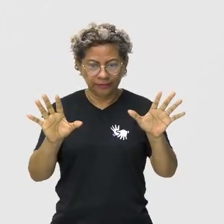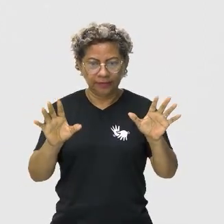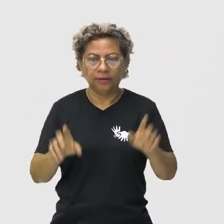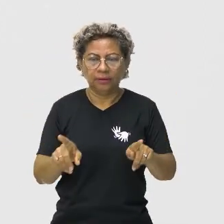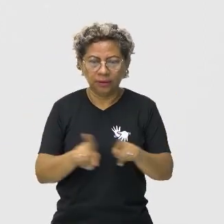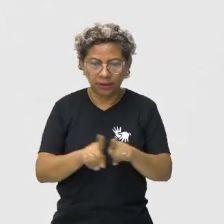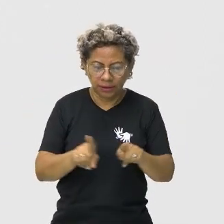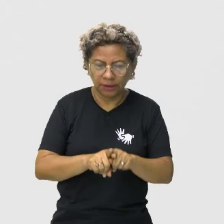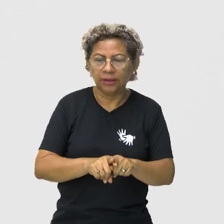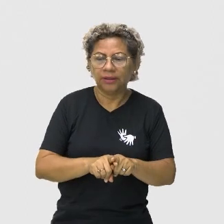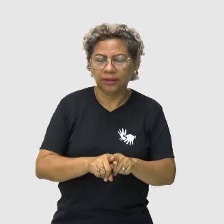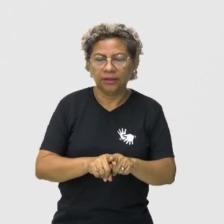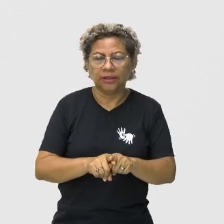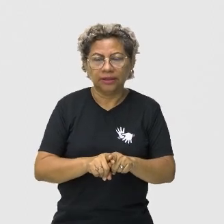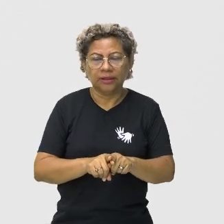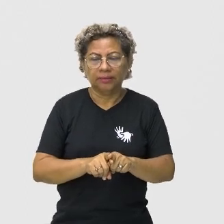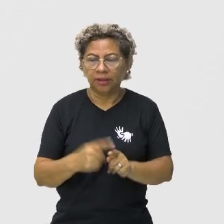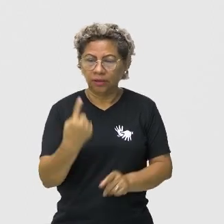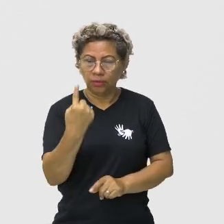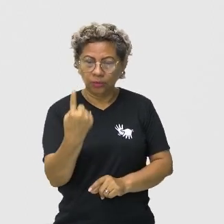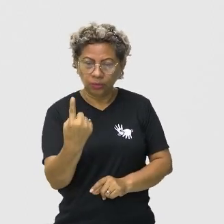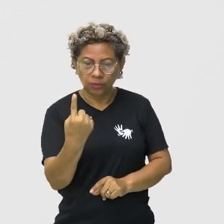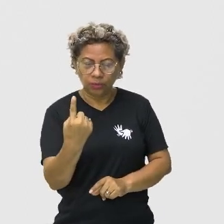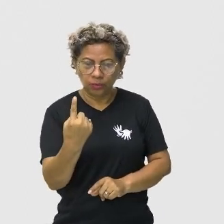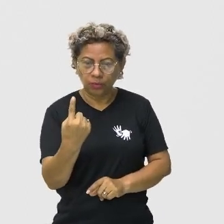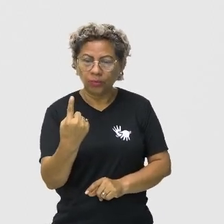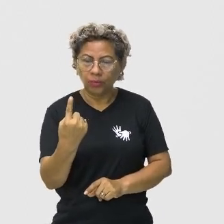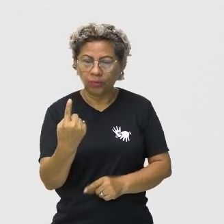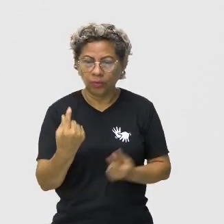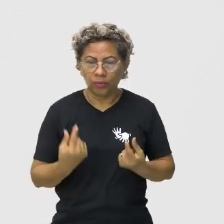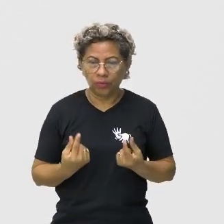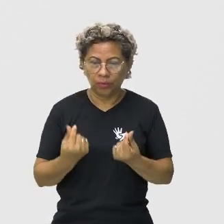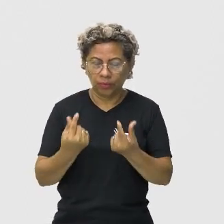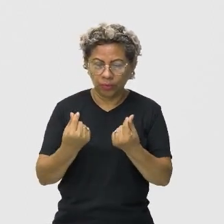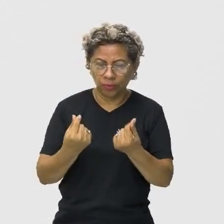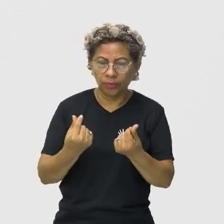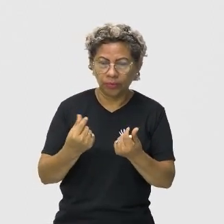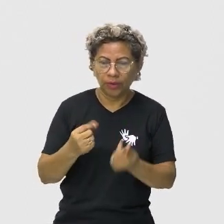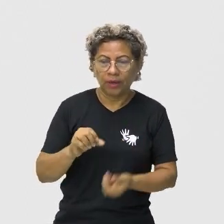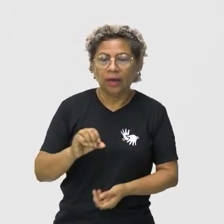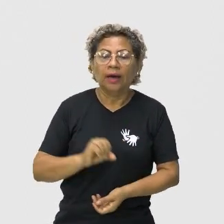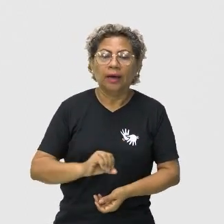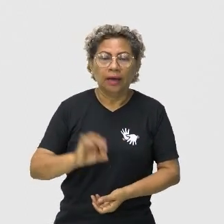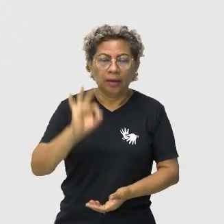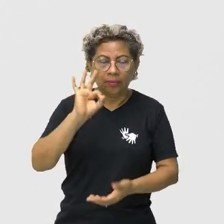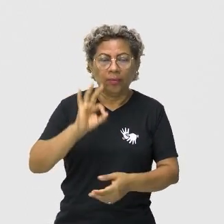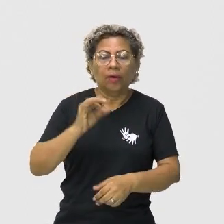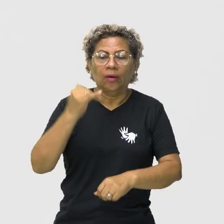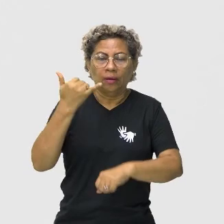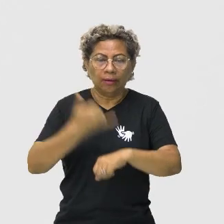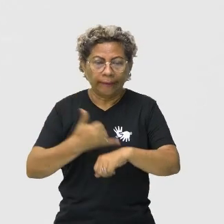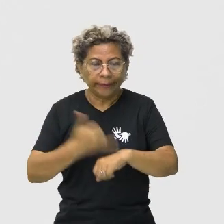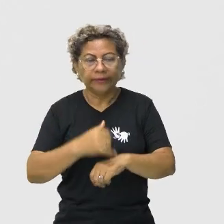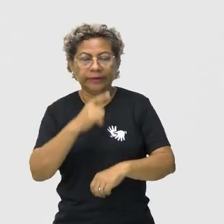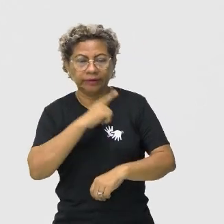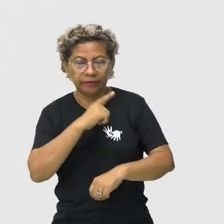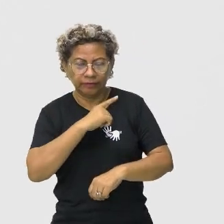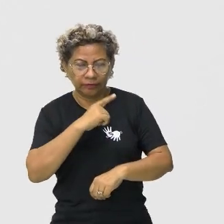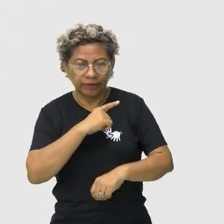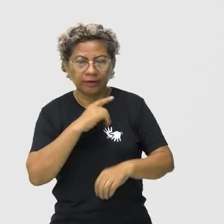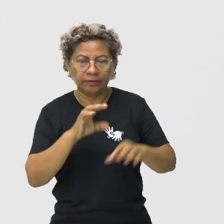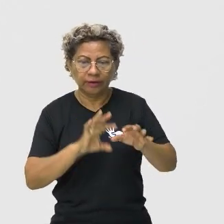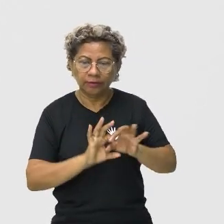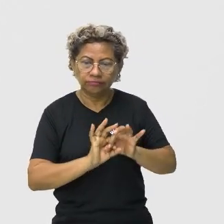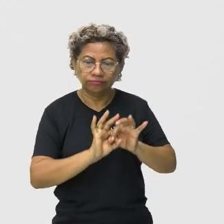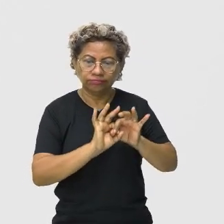adoção de moeda única, somente um tipo de bloco econômico vai ter aí, né, essa adoção de